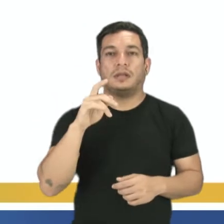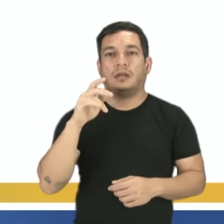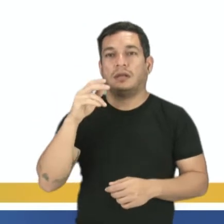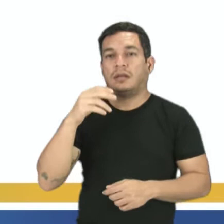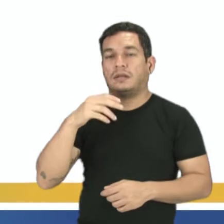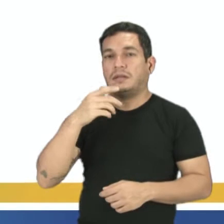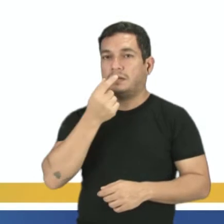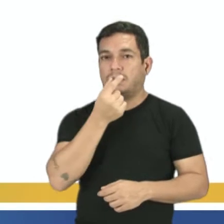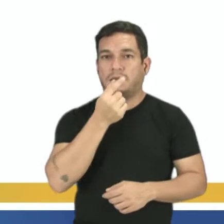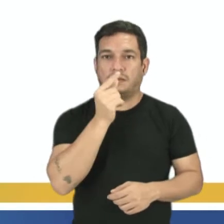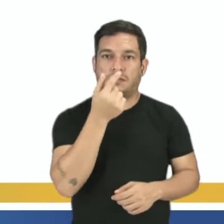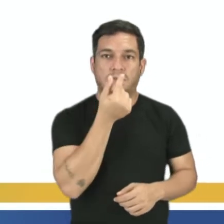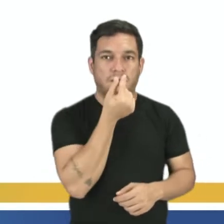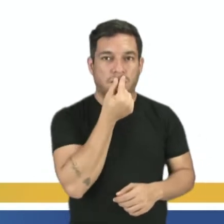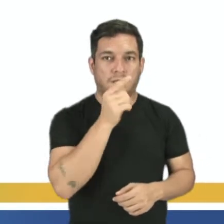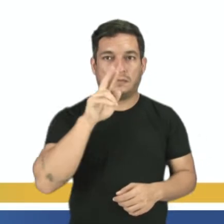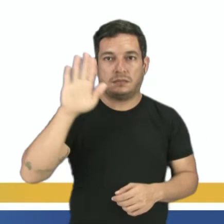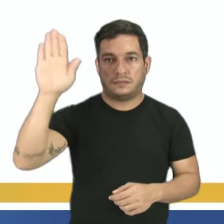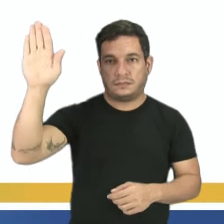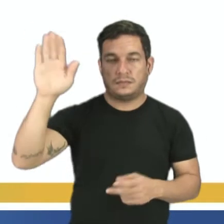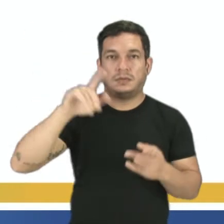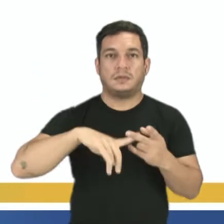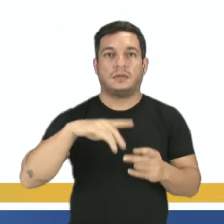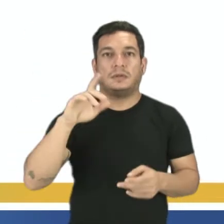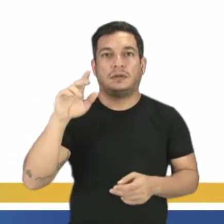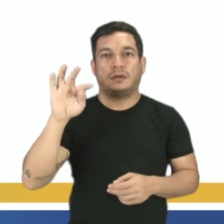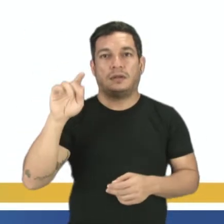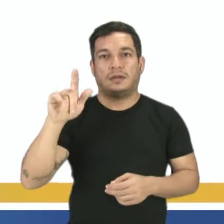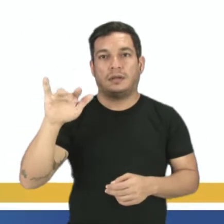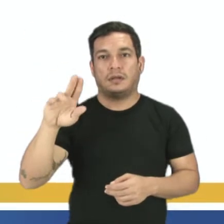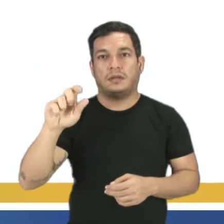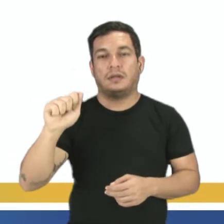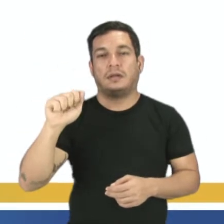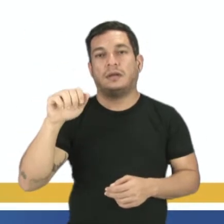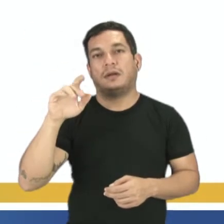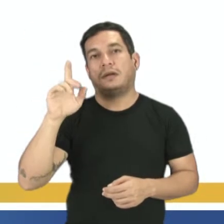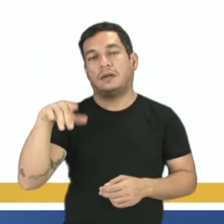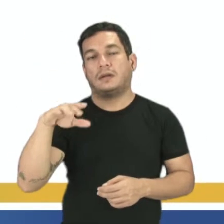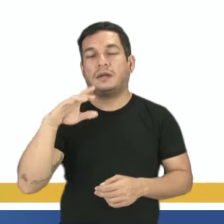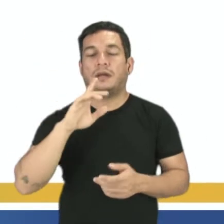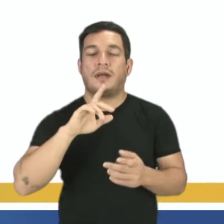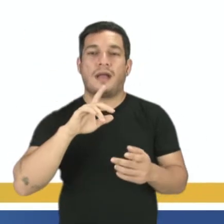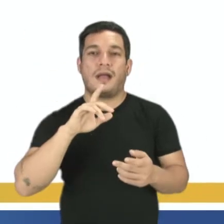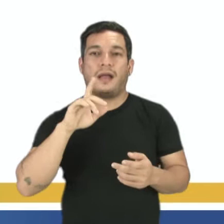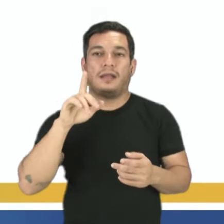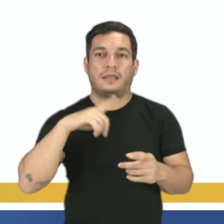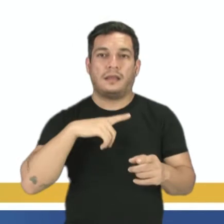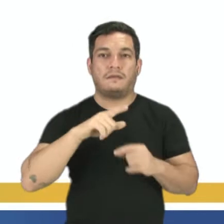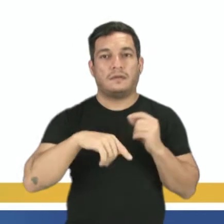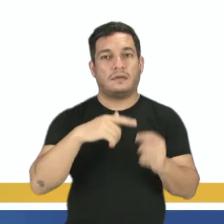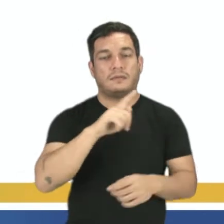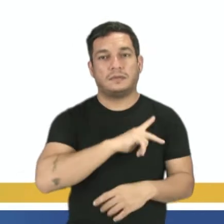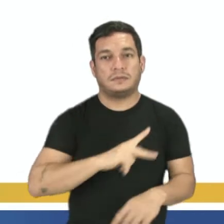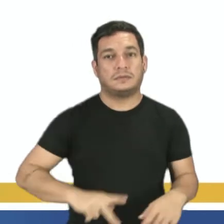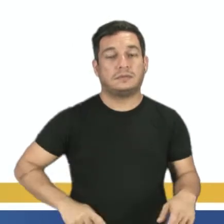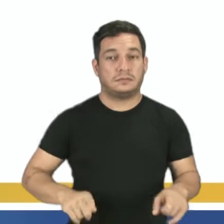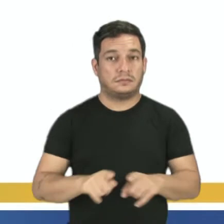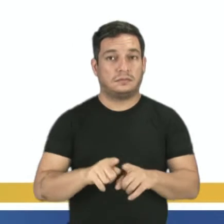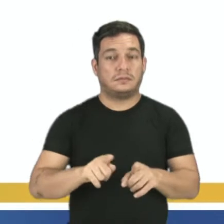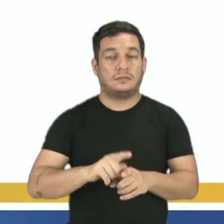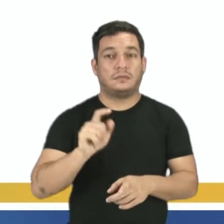nós vamos ter Benito Mussolini. Então, pessoal, esses regimes totalitários, eles